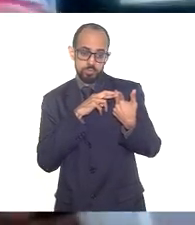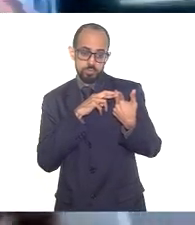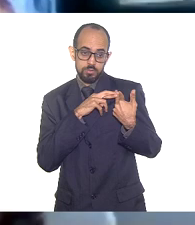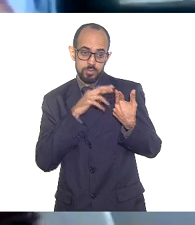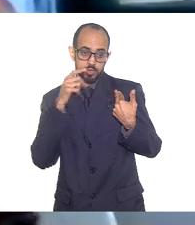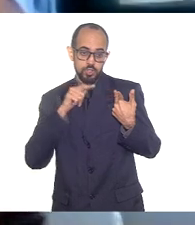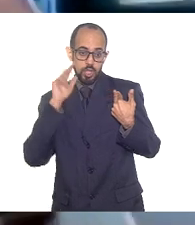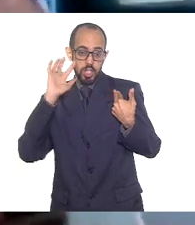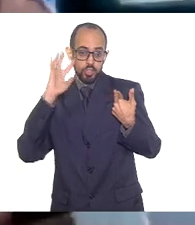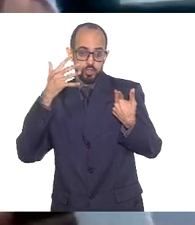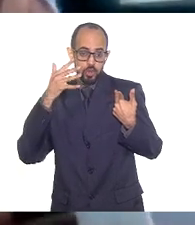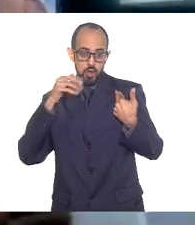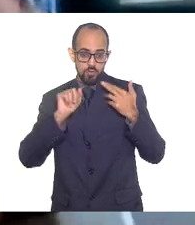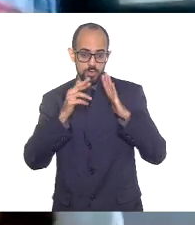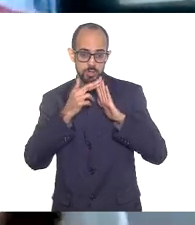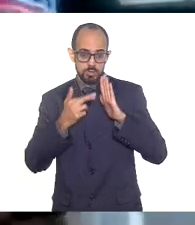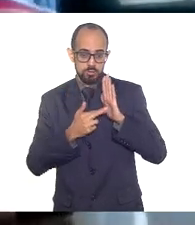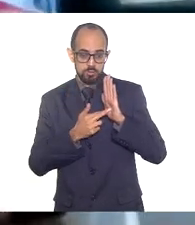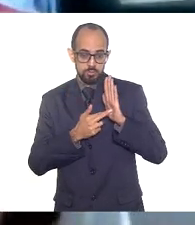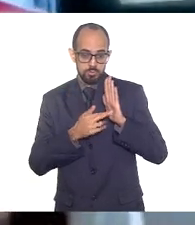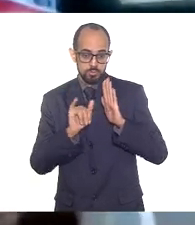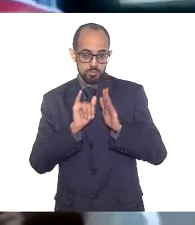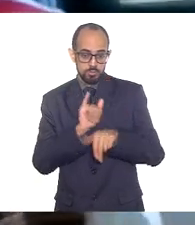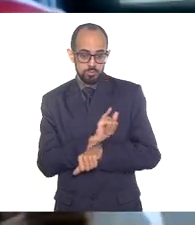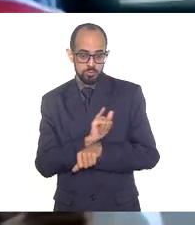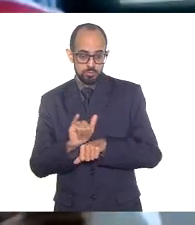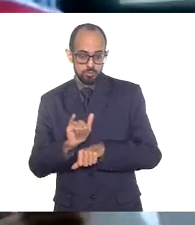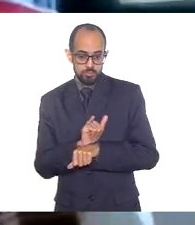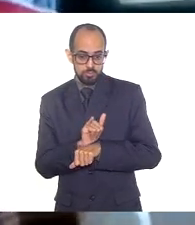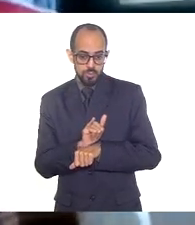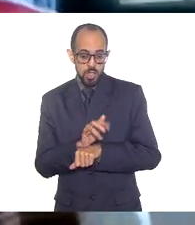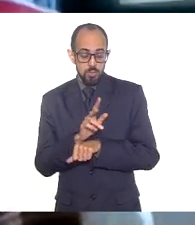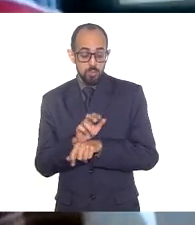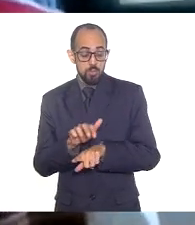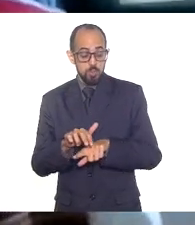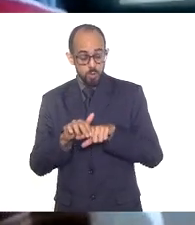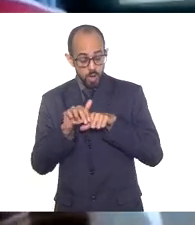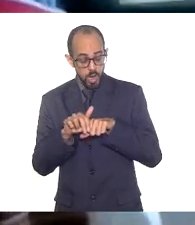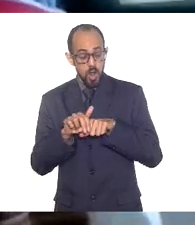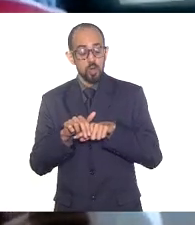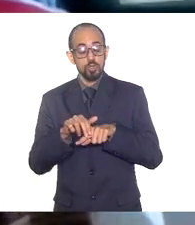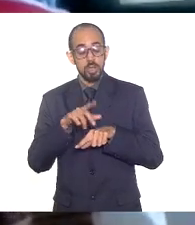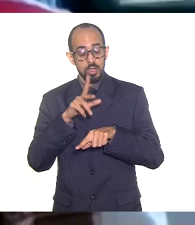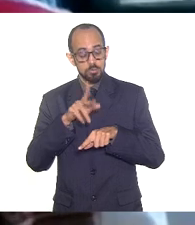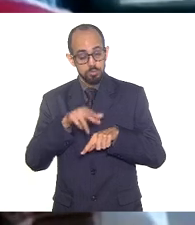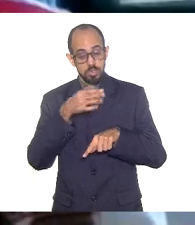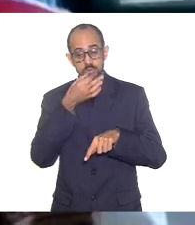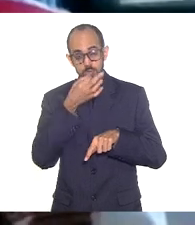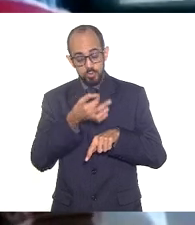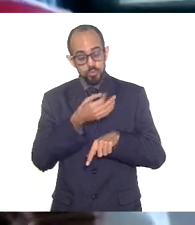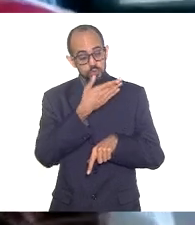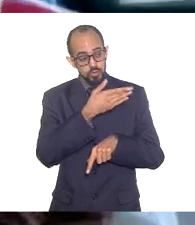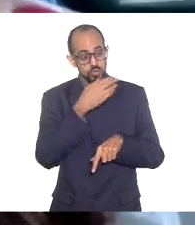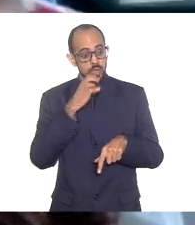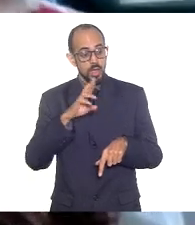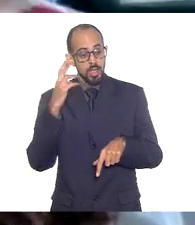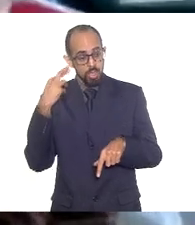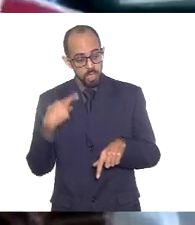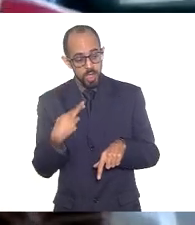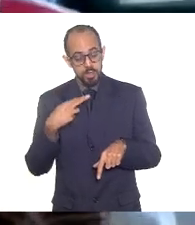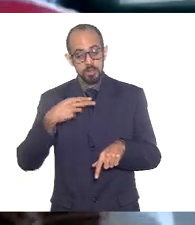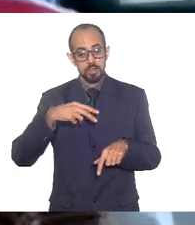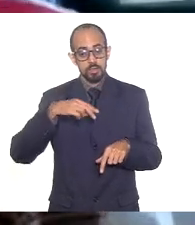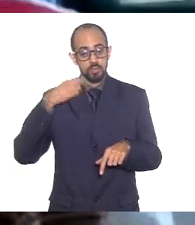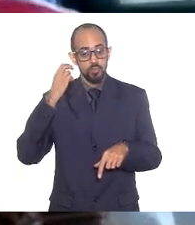isso que pelas razões apontadas o Renato e Valdete o PSB bota